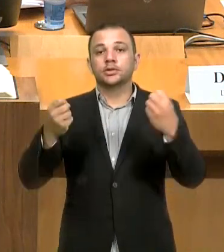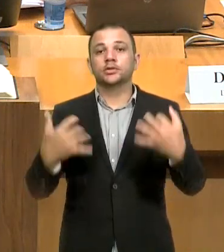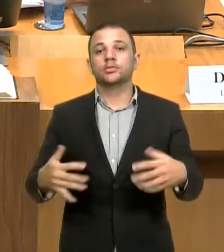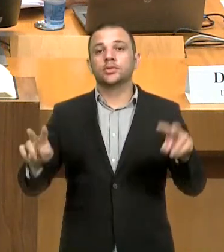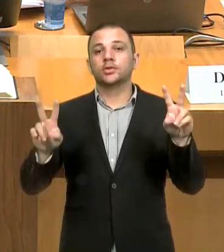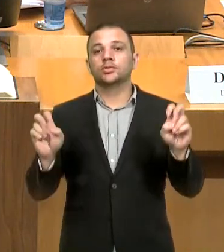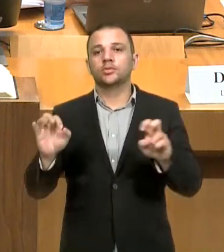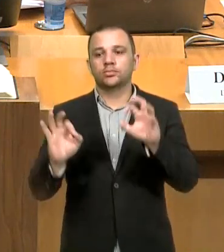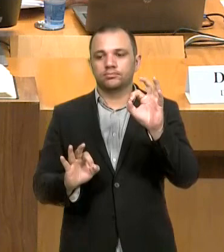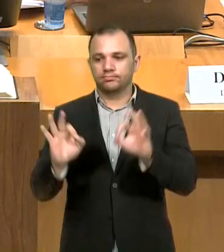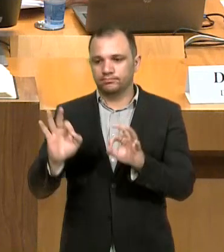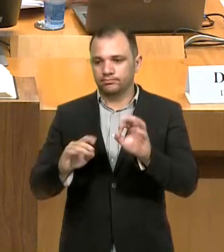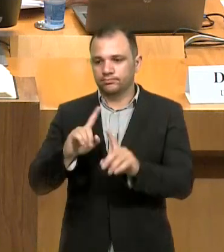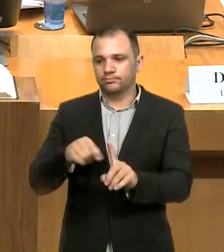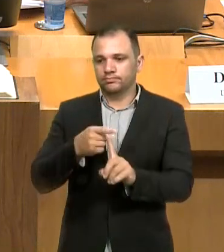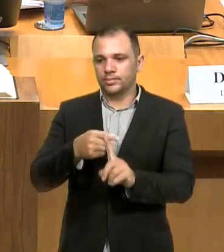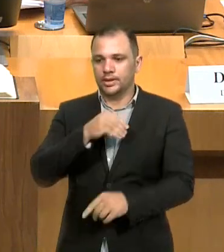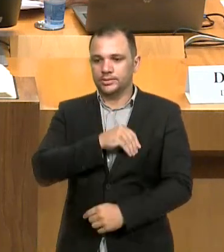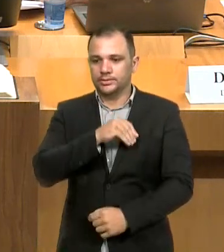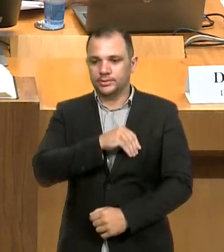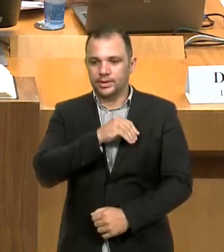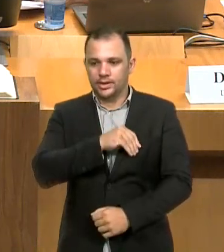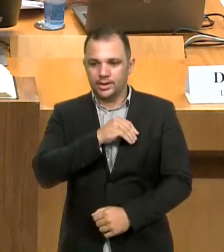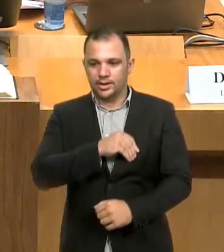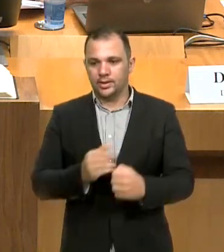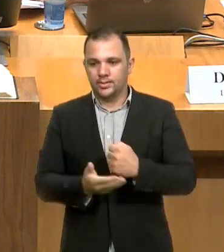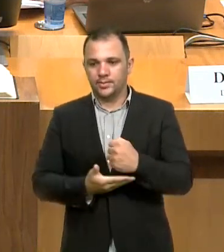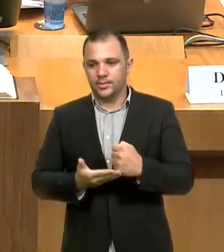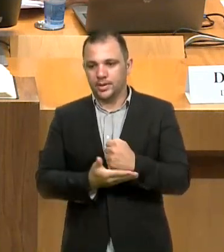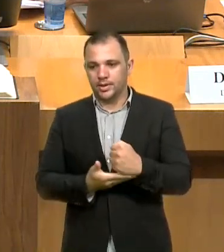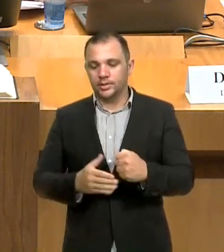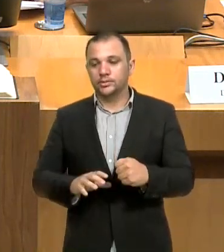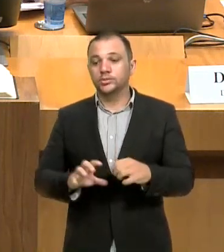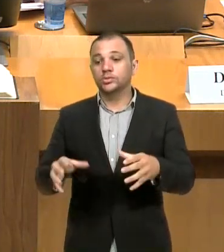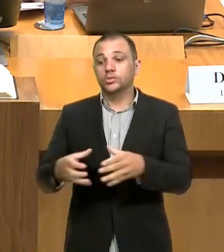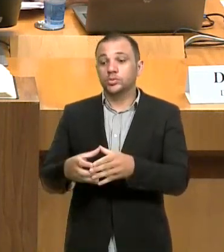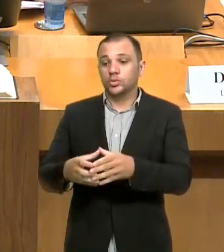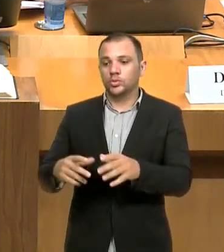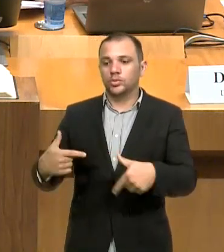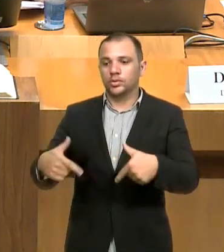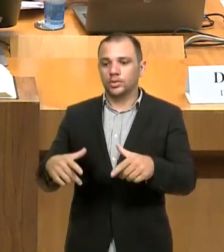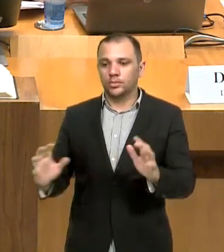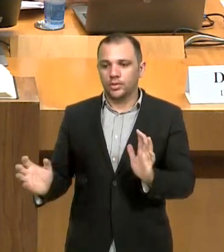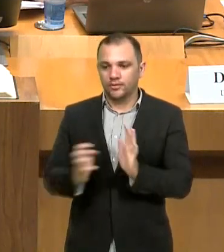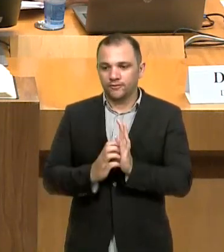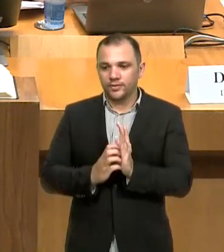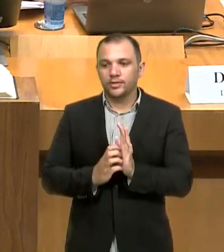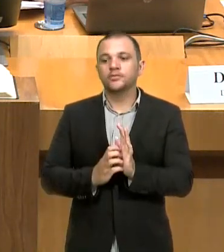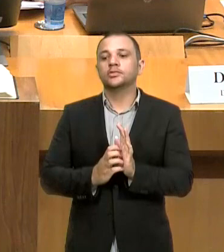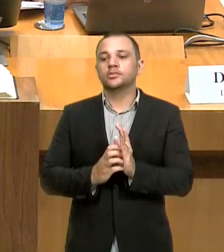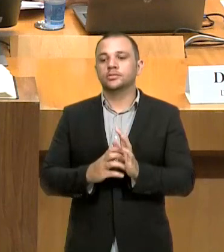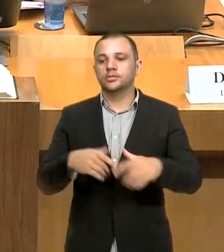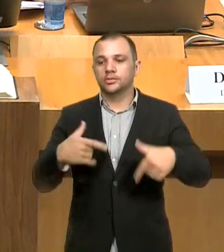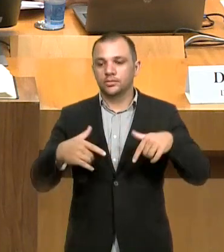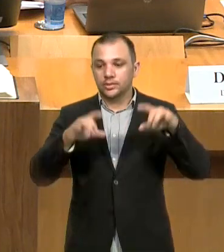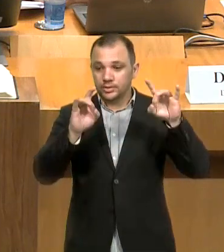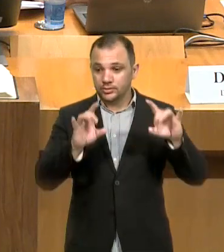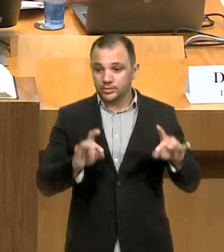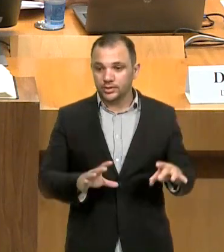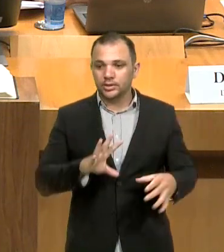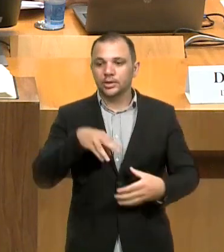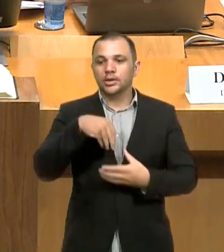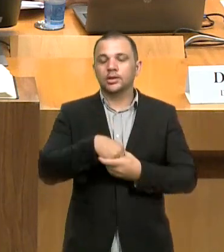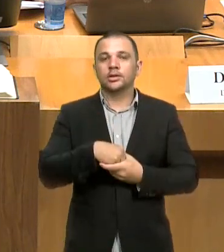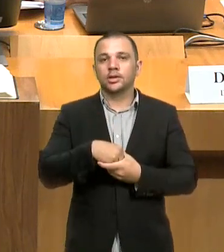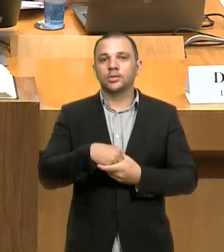o reajuste do vencimento base dos cargos efetivos da carreira de especialista do Tribunal